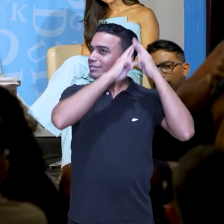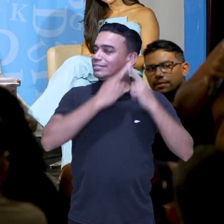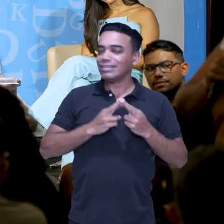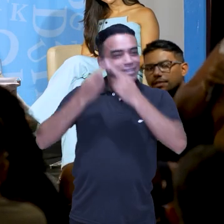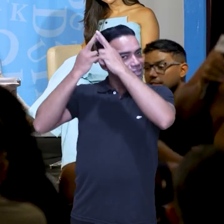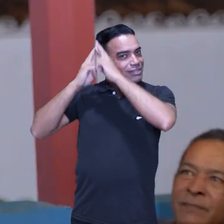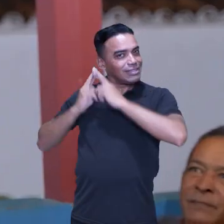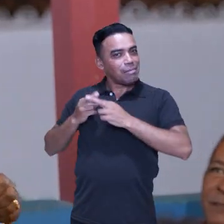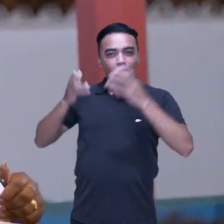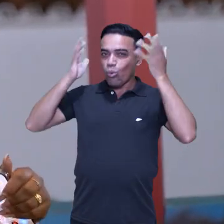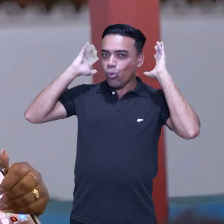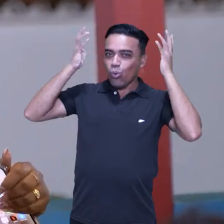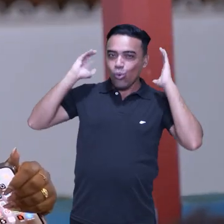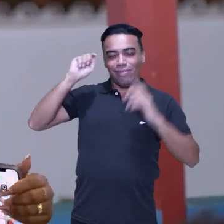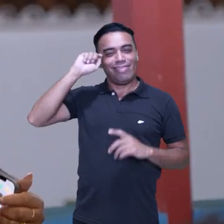cabelo crespo cacheado.